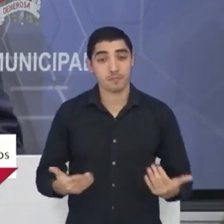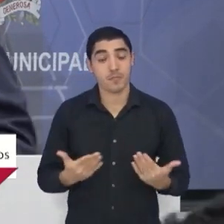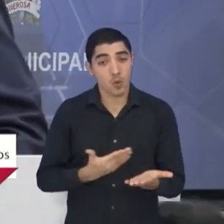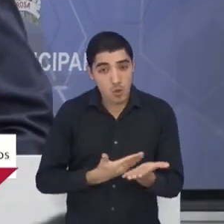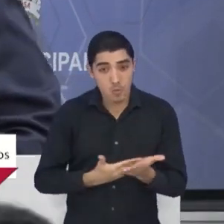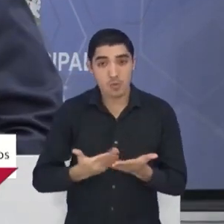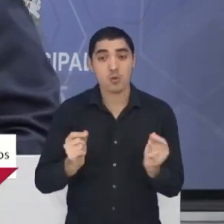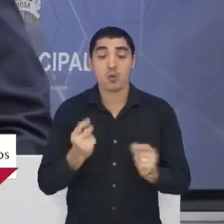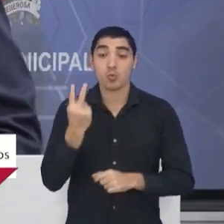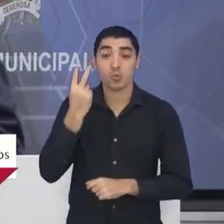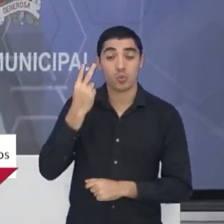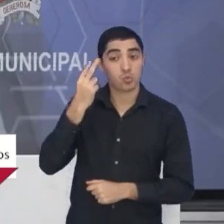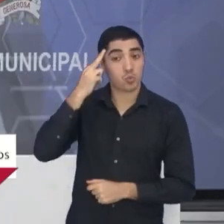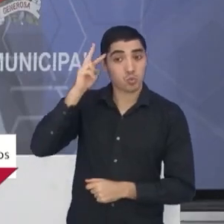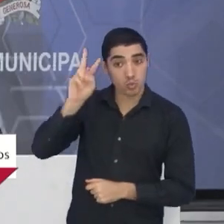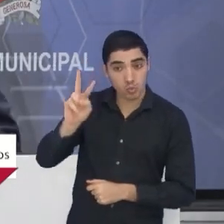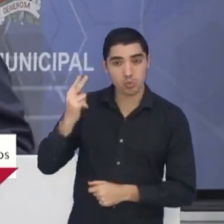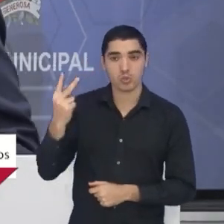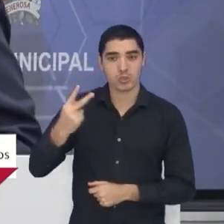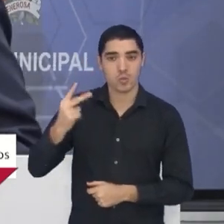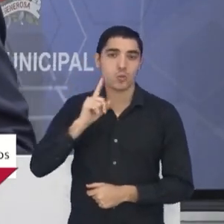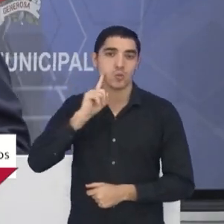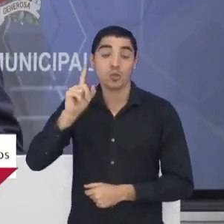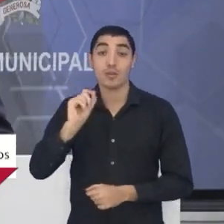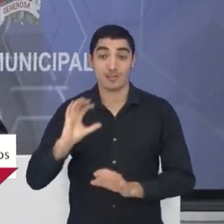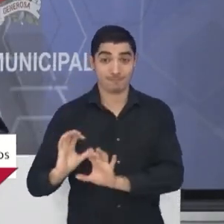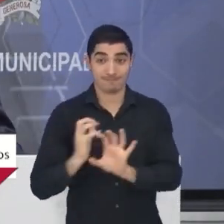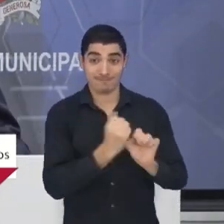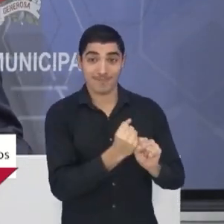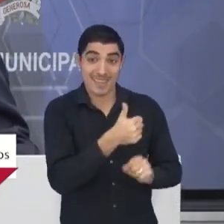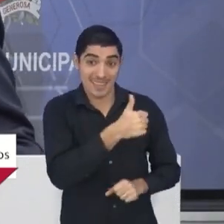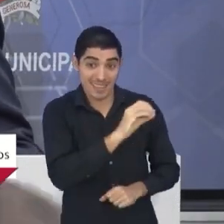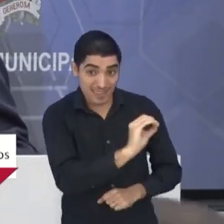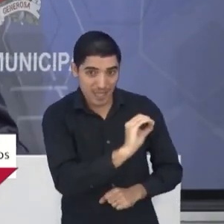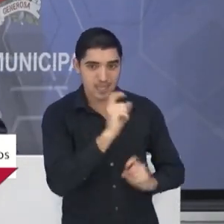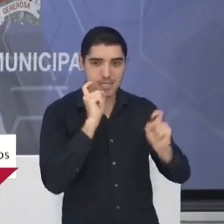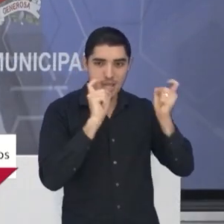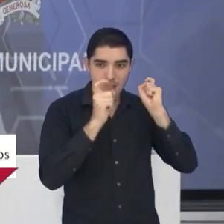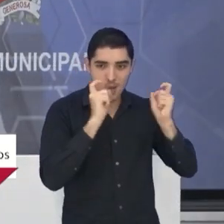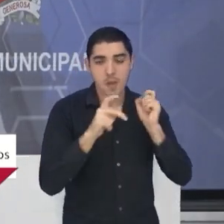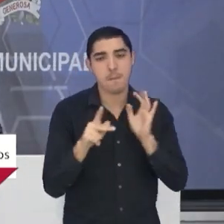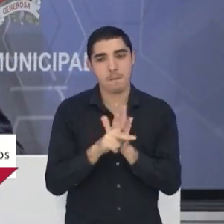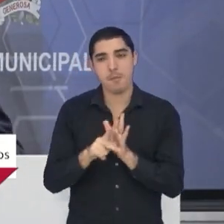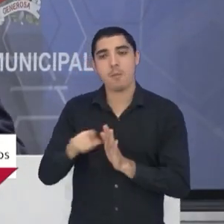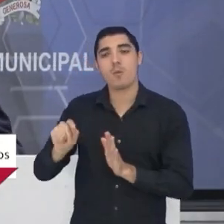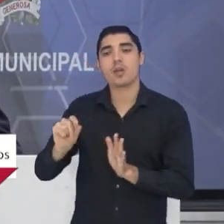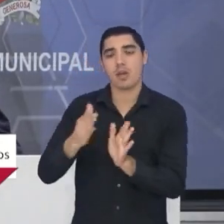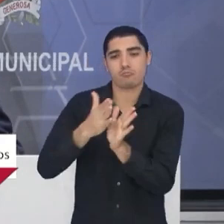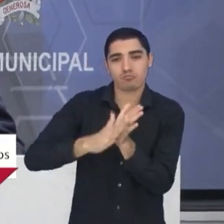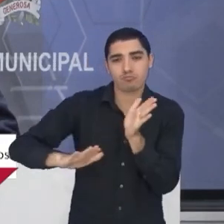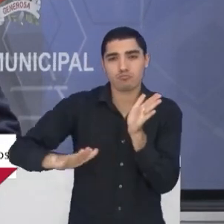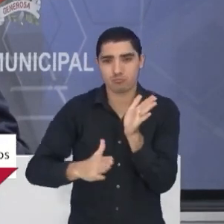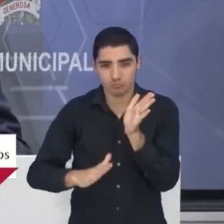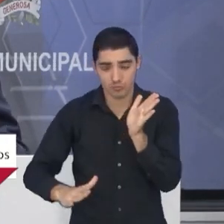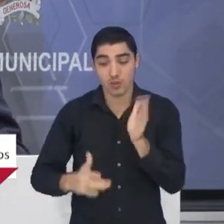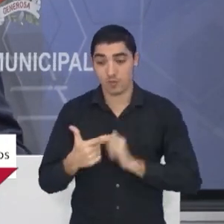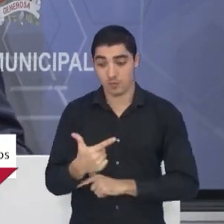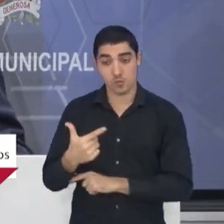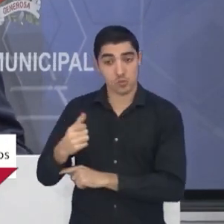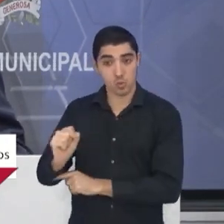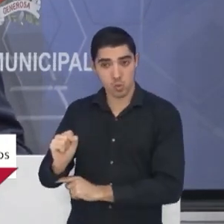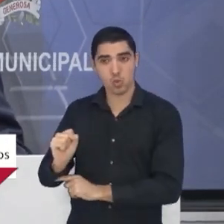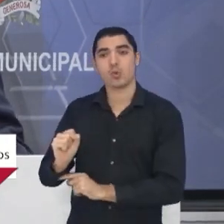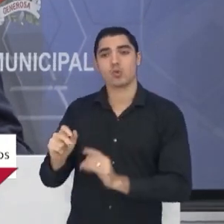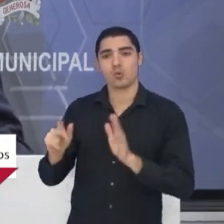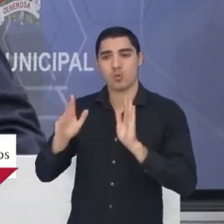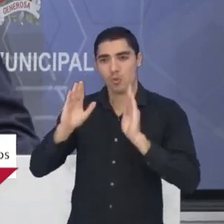segundo dia dos 10 encontros regionais que integram o calendário do 28º ciclo de de debates com agentes